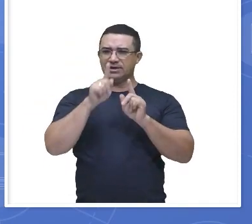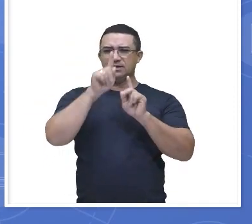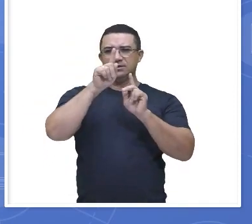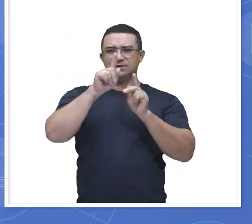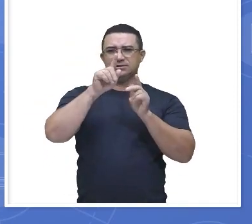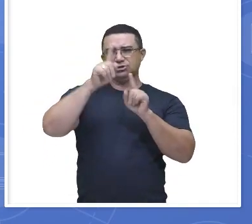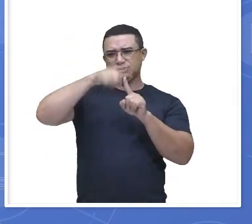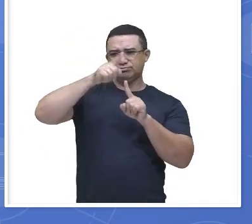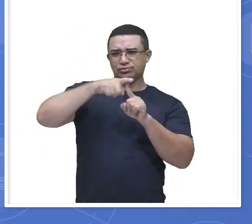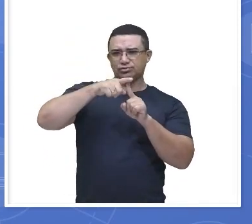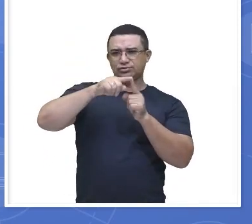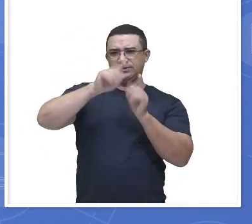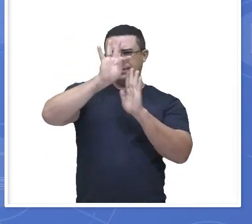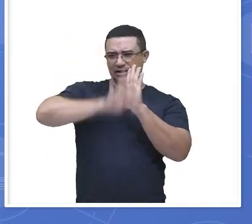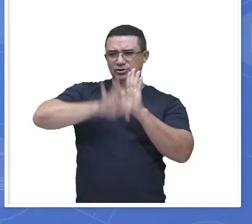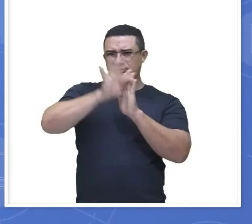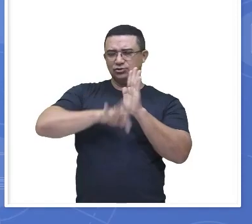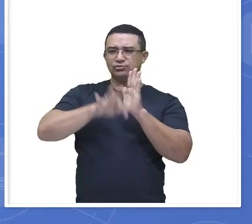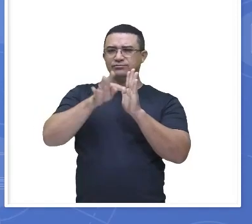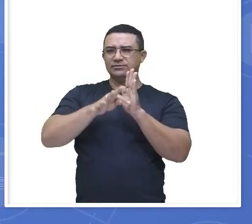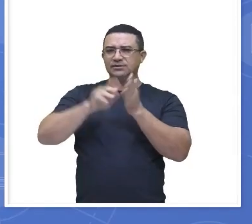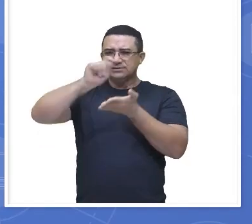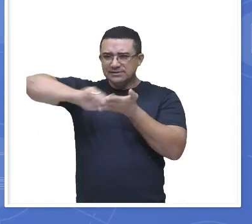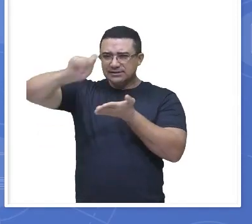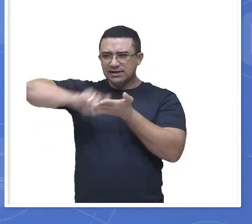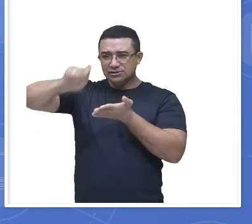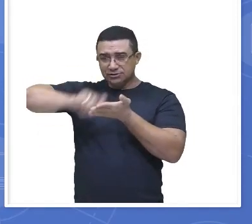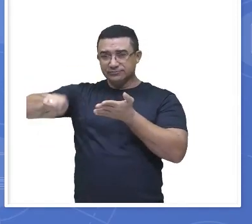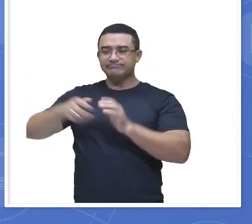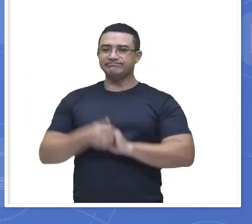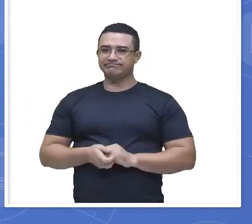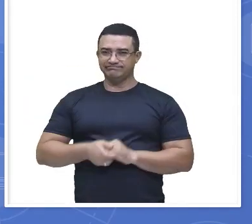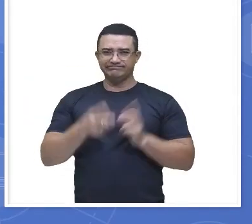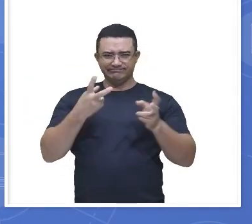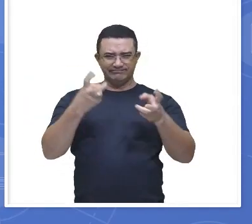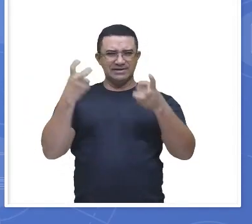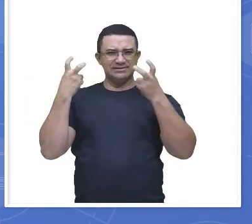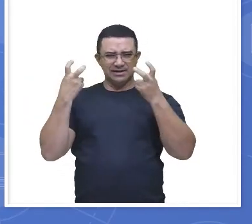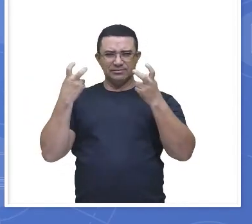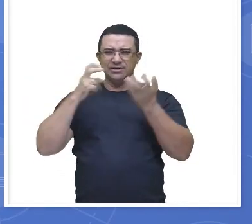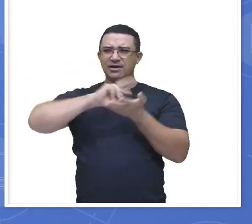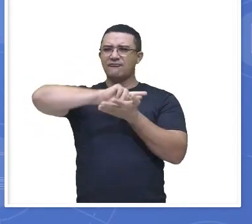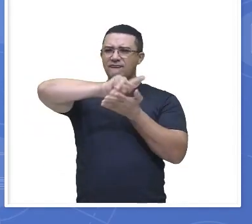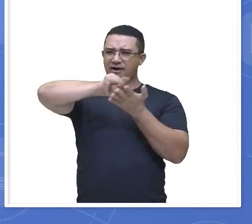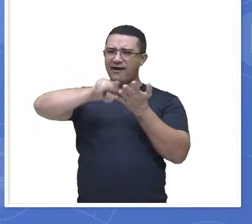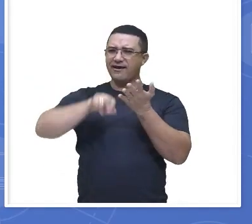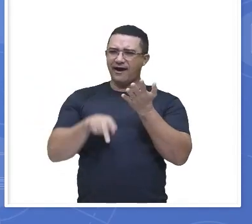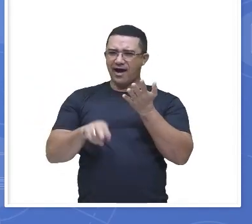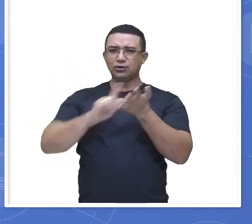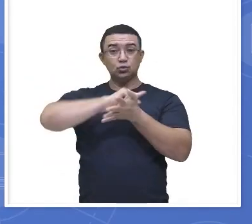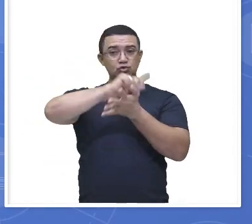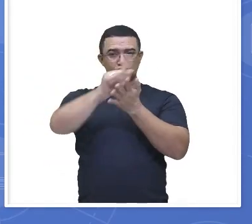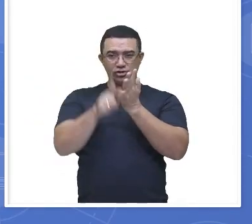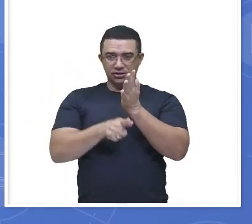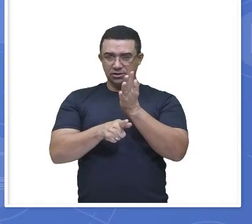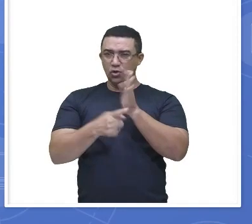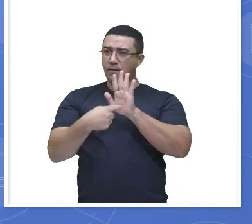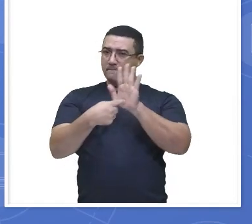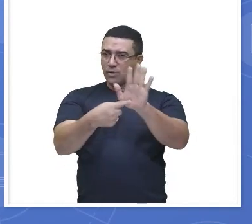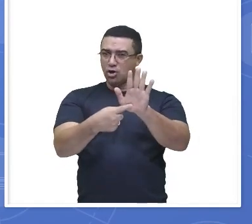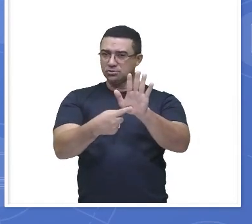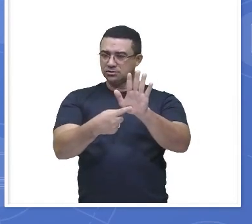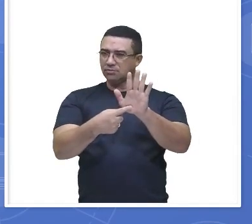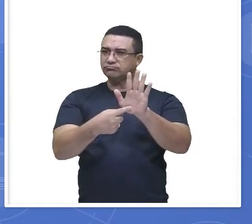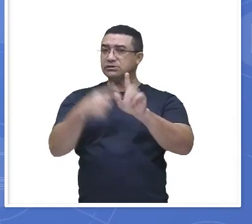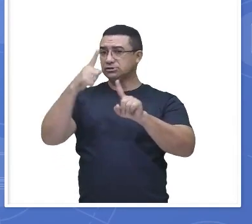exemplo. Né? Então, percebam que os variados gêneros vão trazer para nós alguns tipos